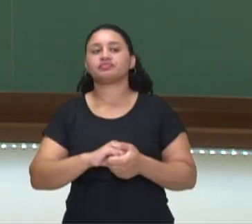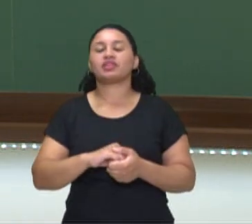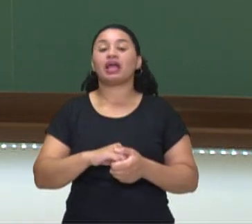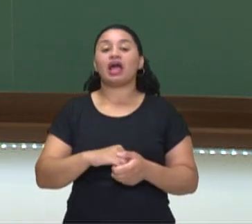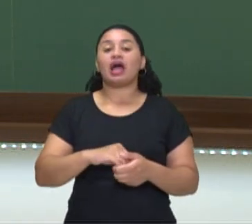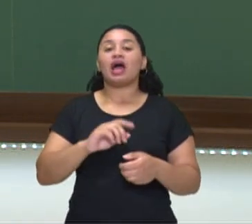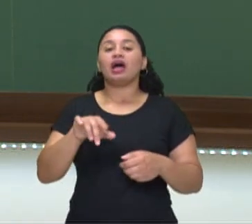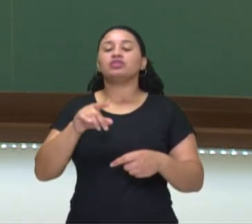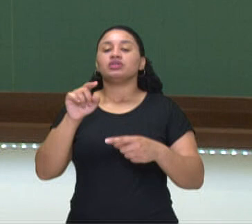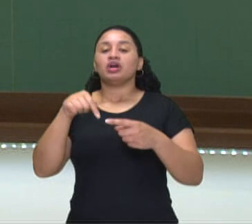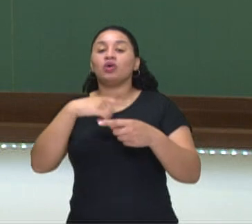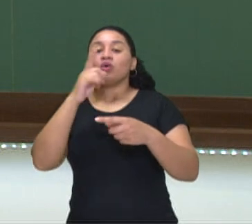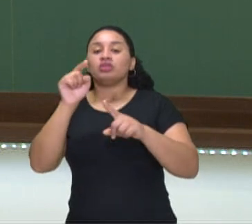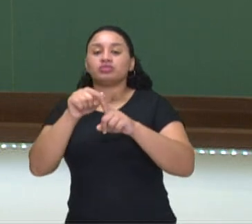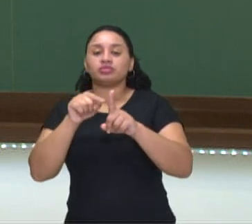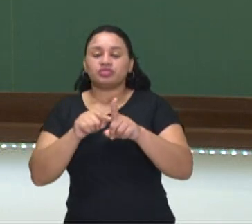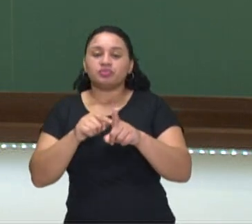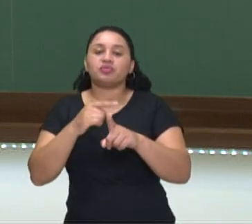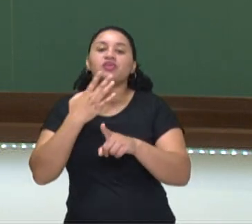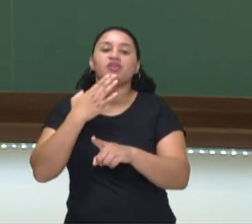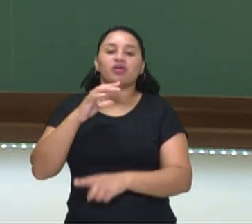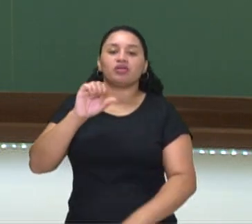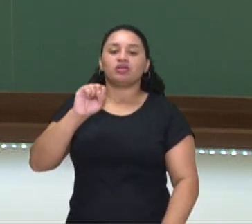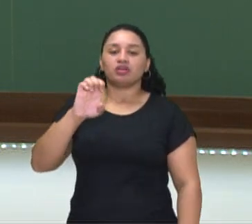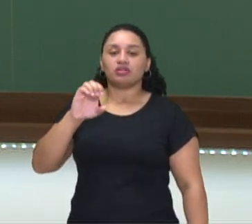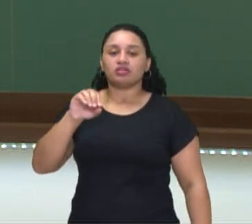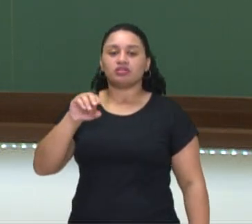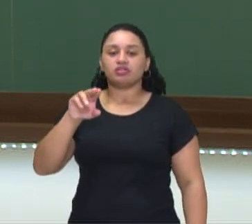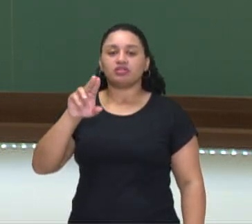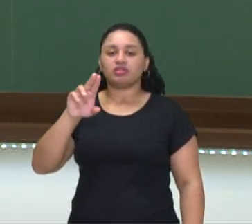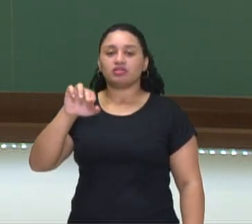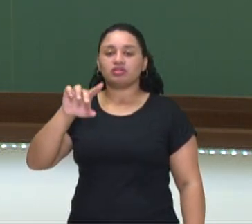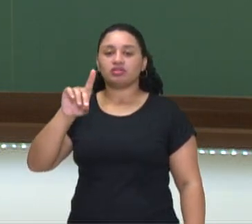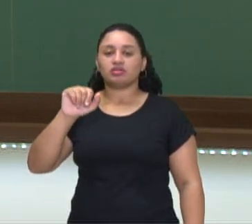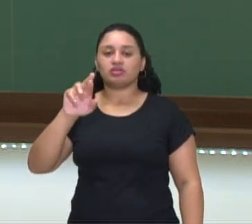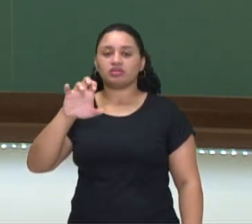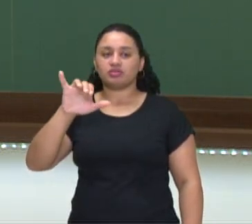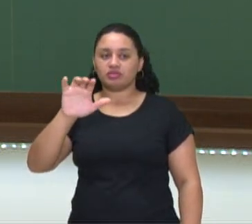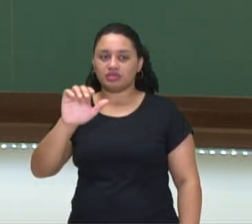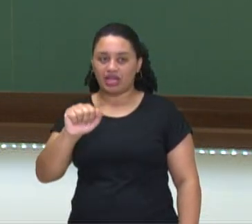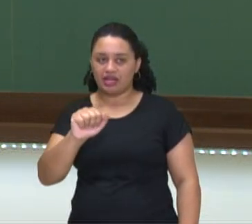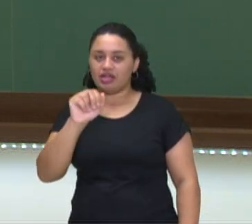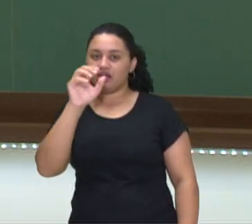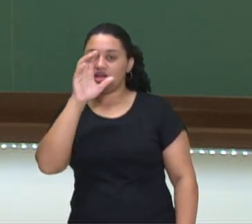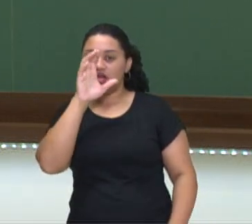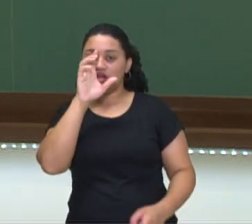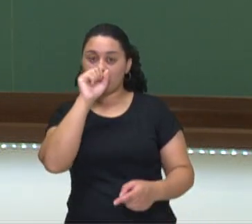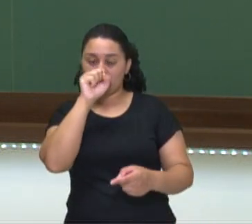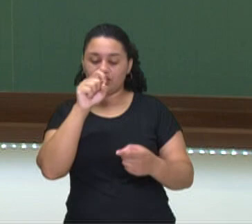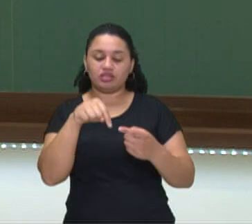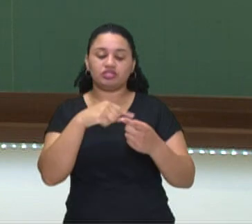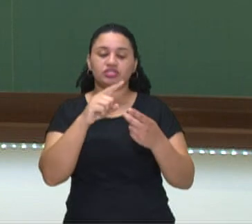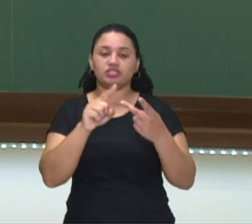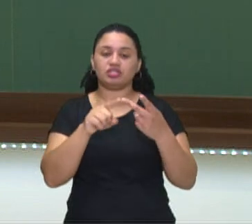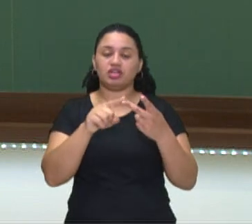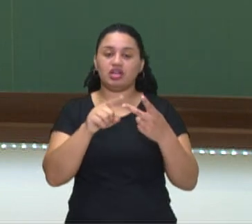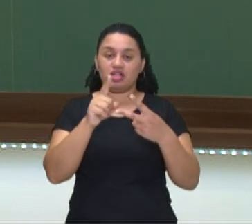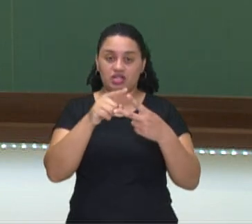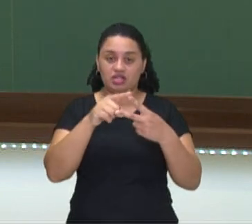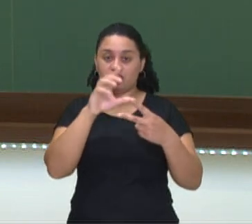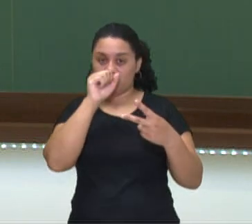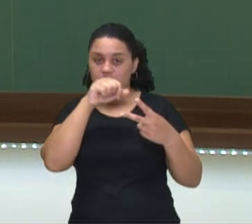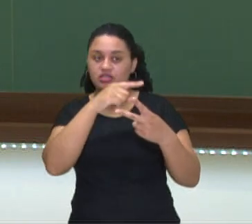secundárias, laranja, o verde e o roxo, né?